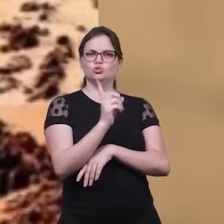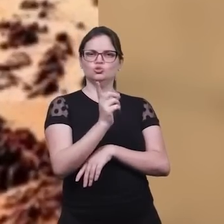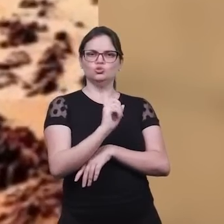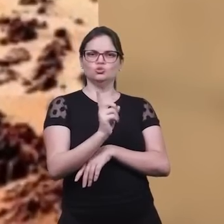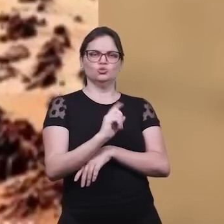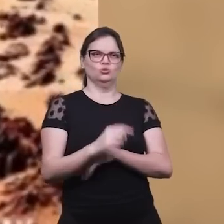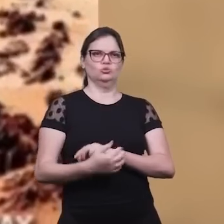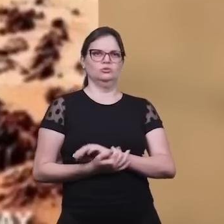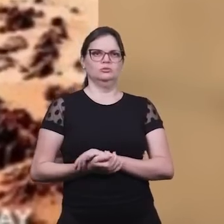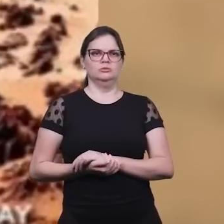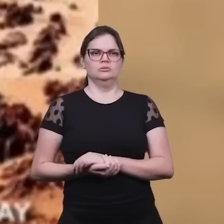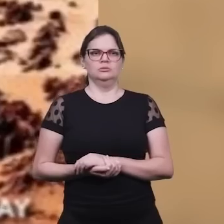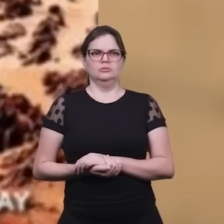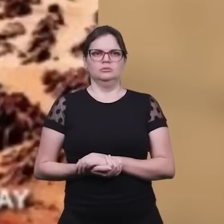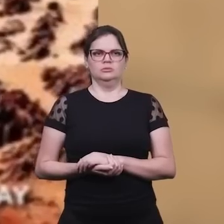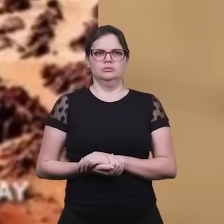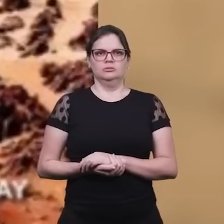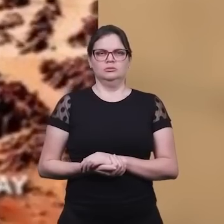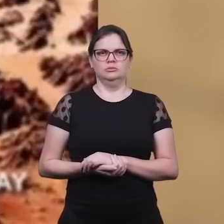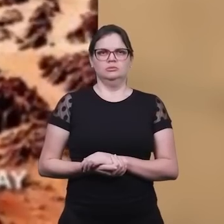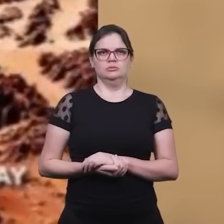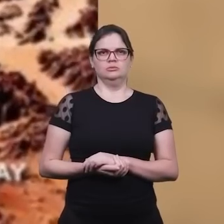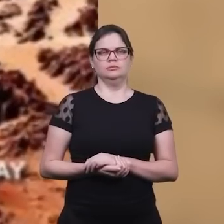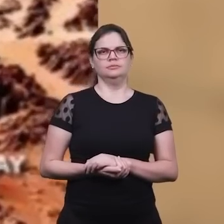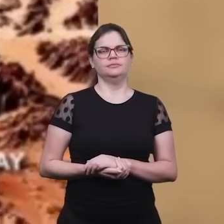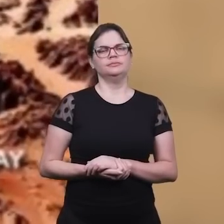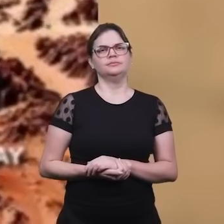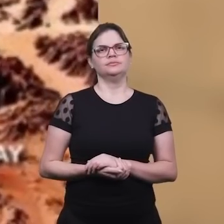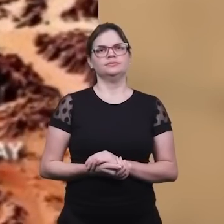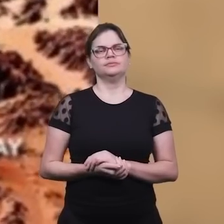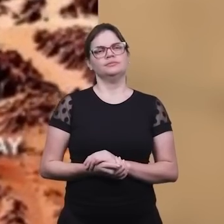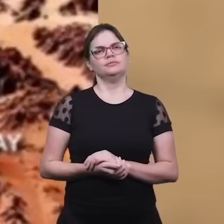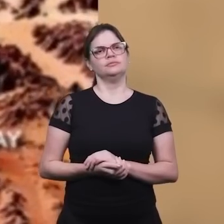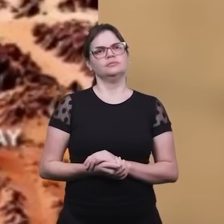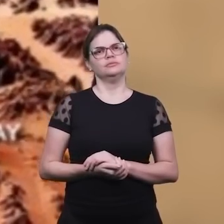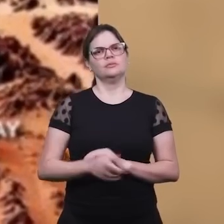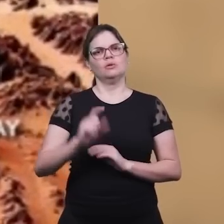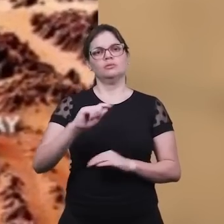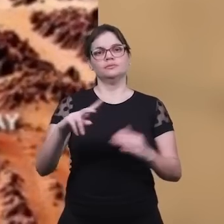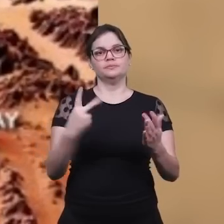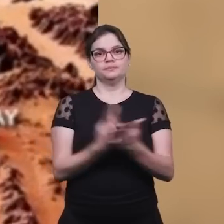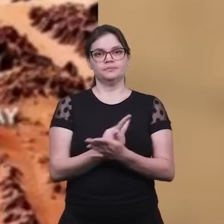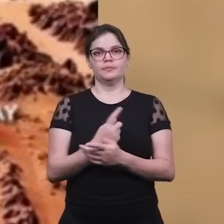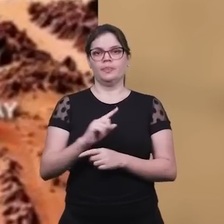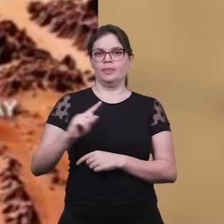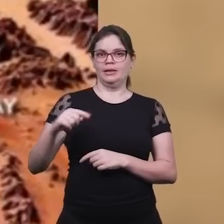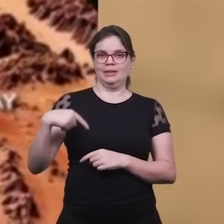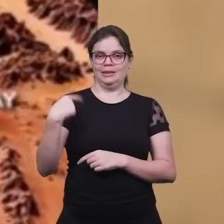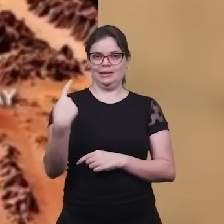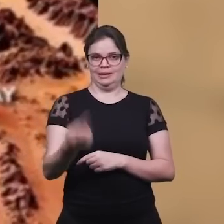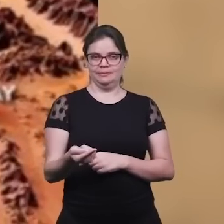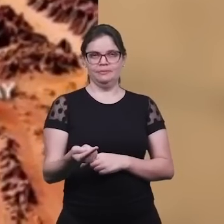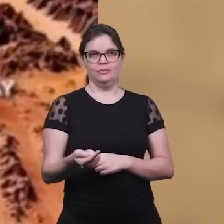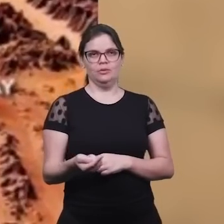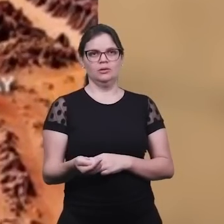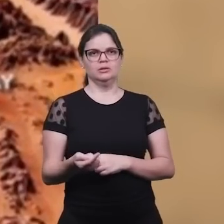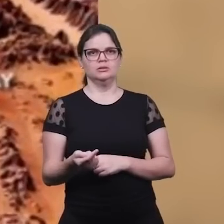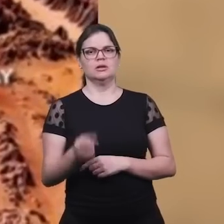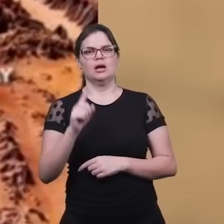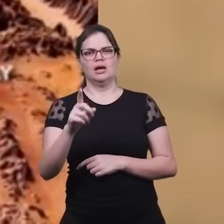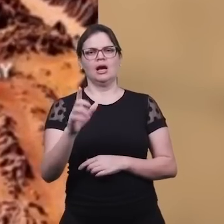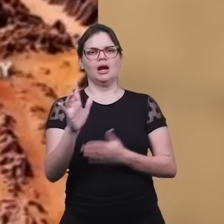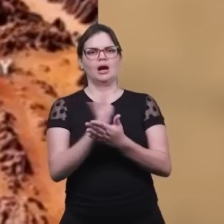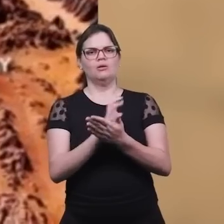estrada. E o que eles, após essa passagem, alguns falam que eles voltaram